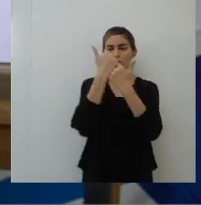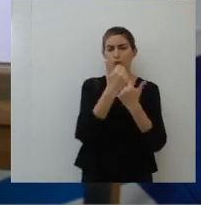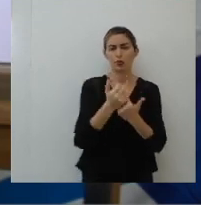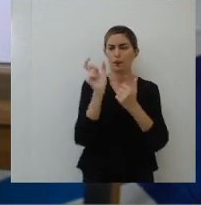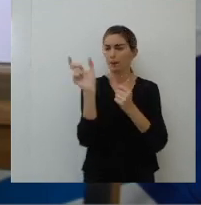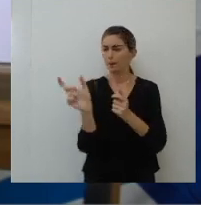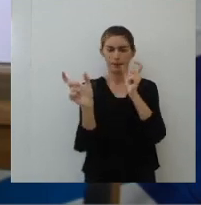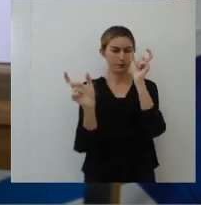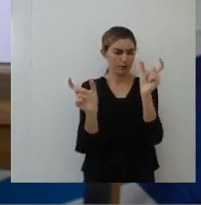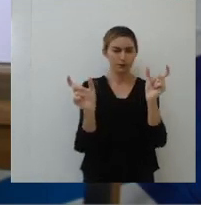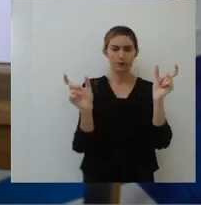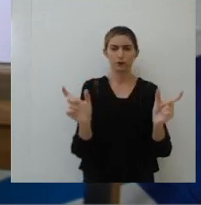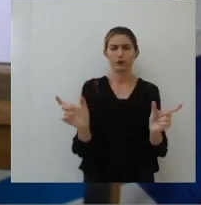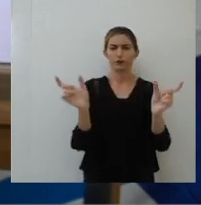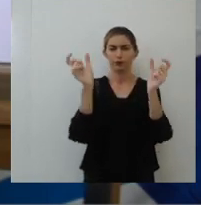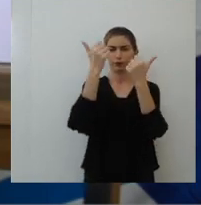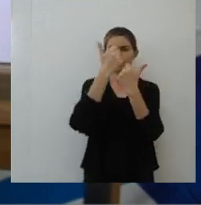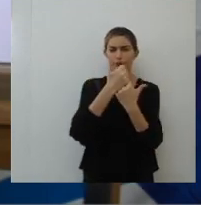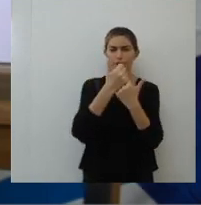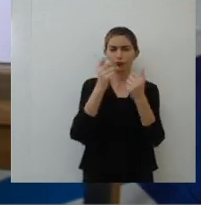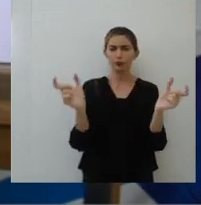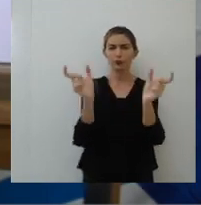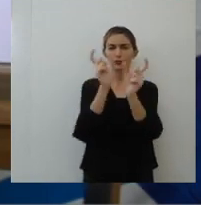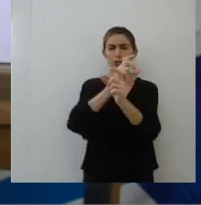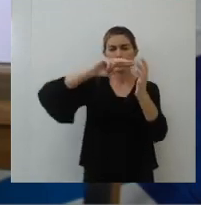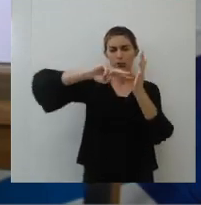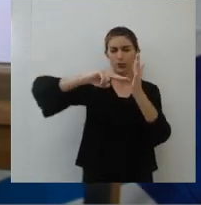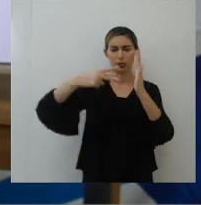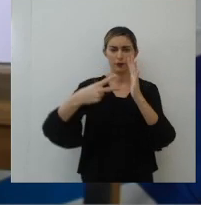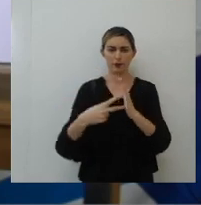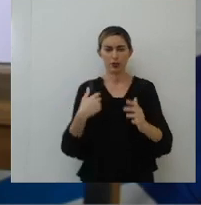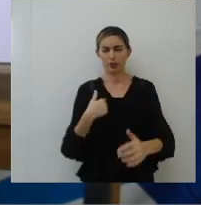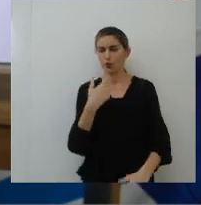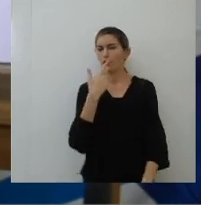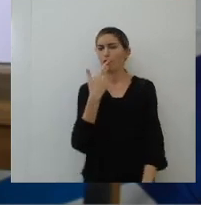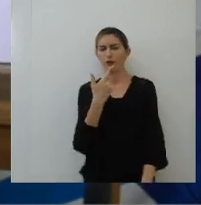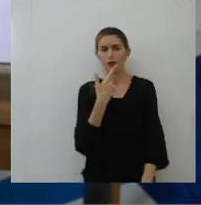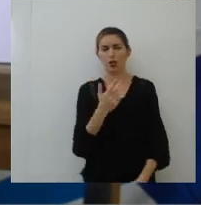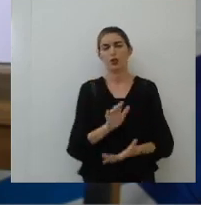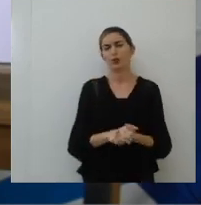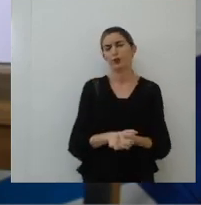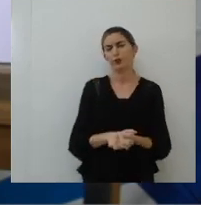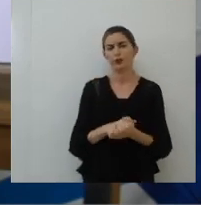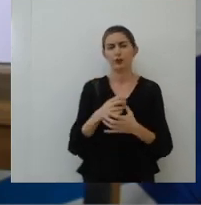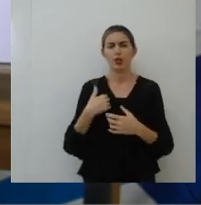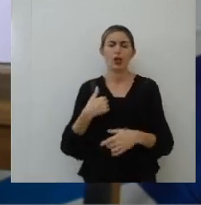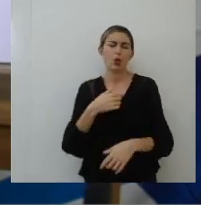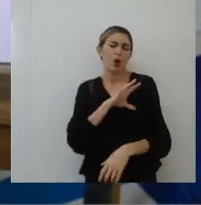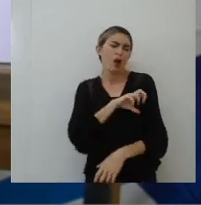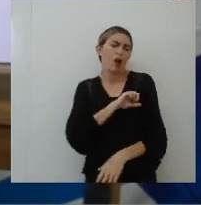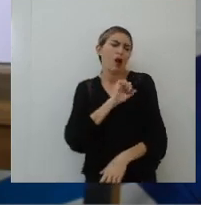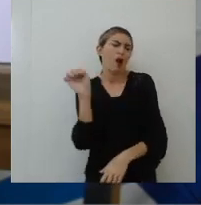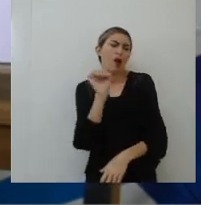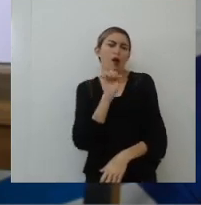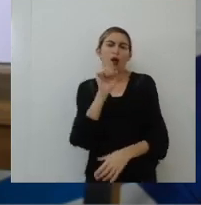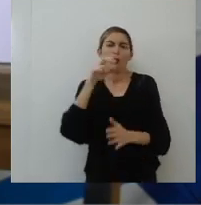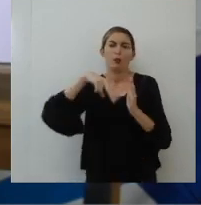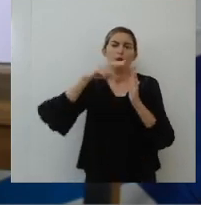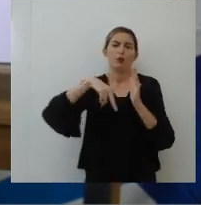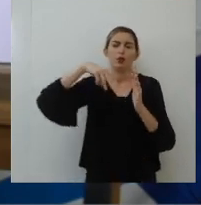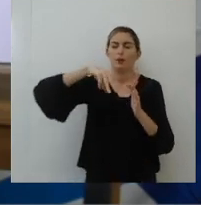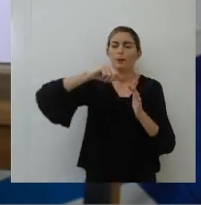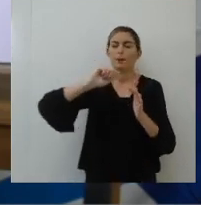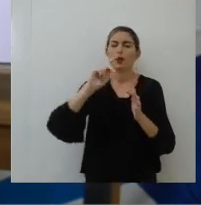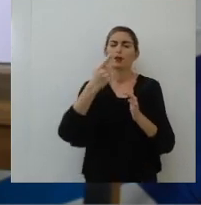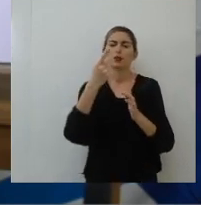outra na questão de sentido. Quando eu digo, por exemplo, o exemplo que eu te dei. Adoro ler Machado de Assis.